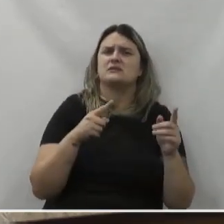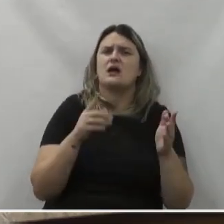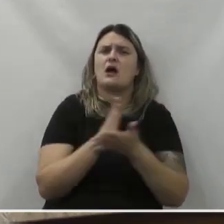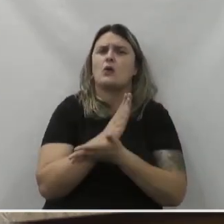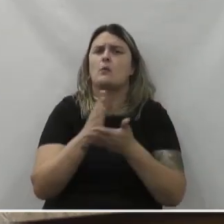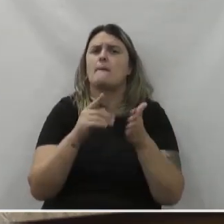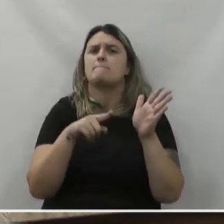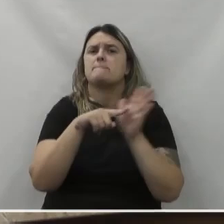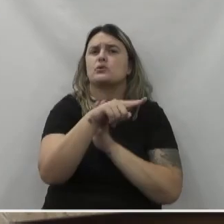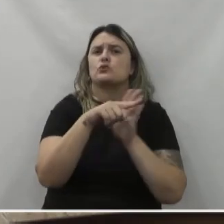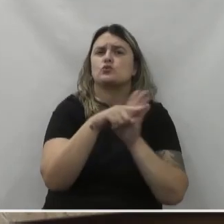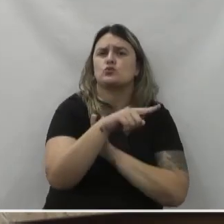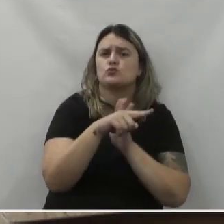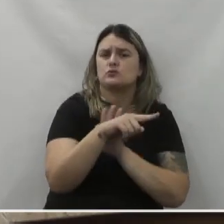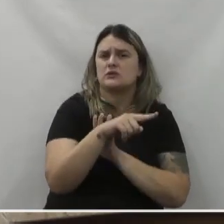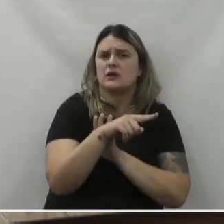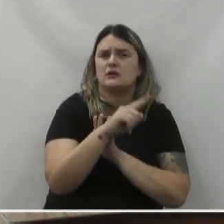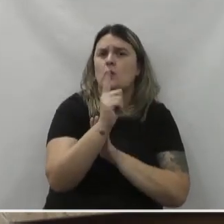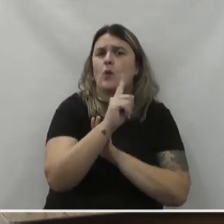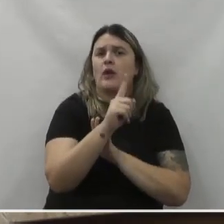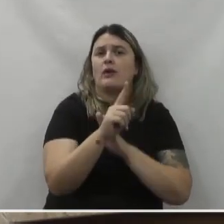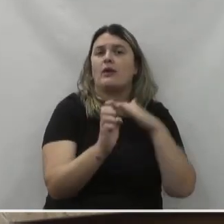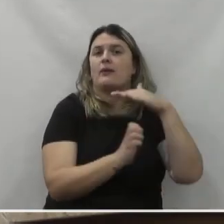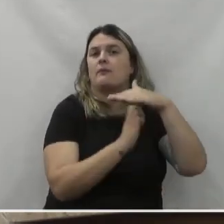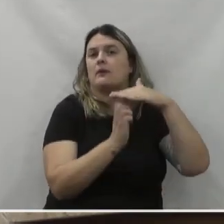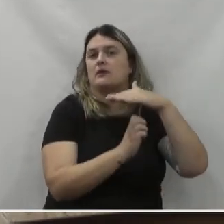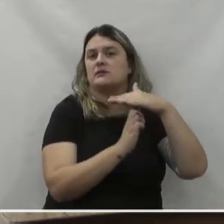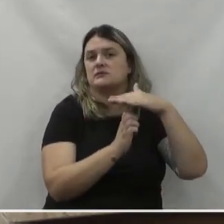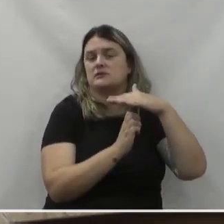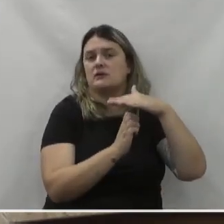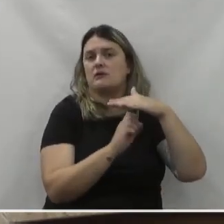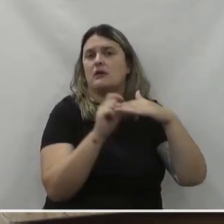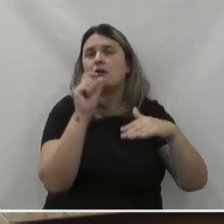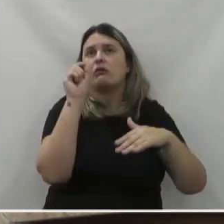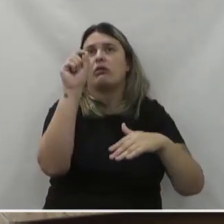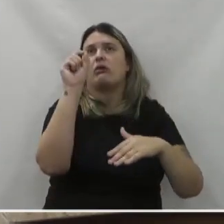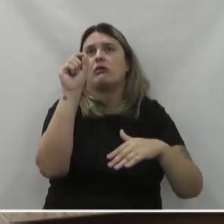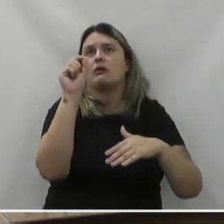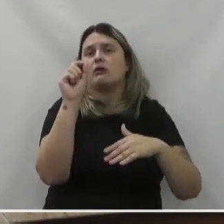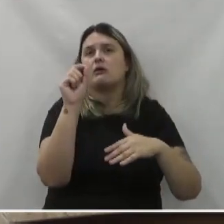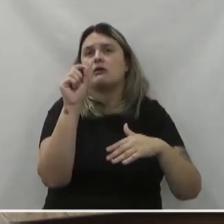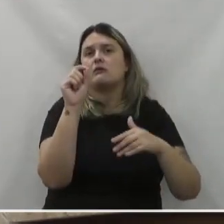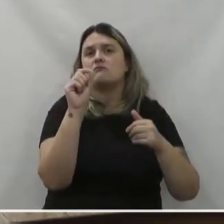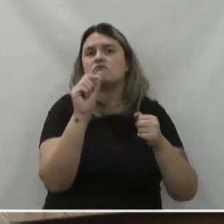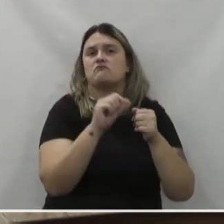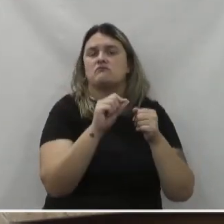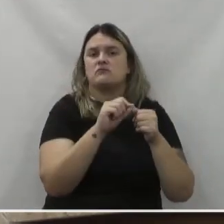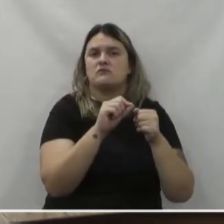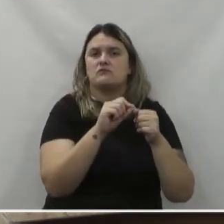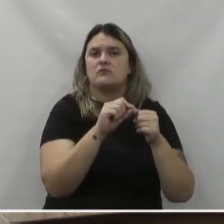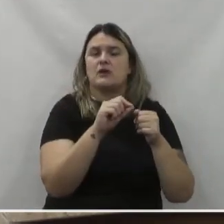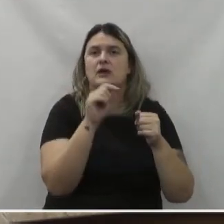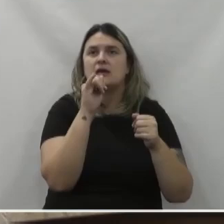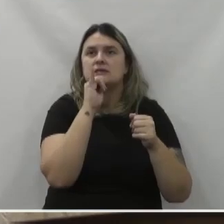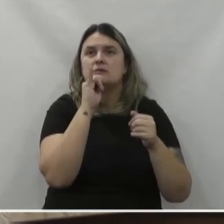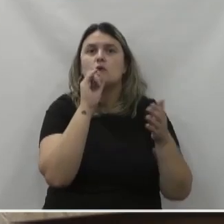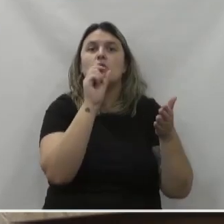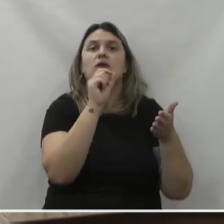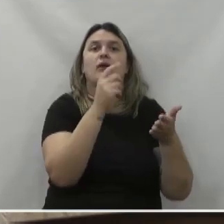que a gente tivesse de fazer não seria para a empresa, seria para quem pontuou